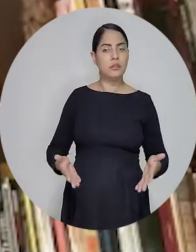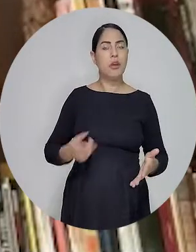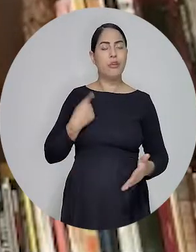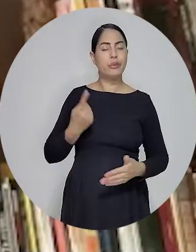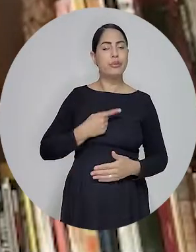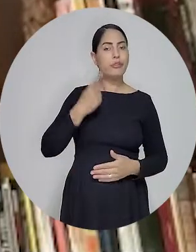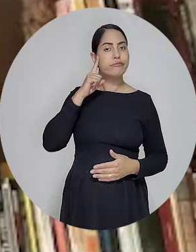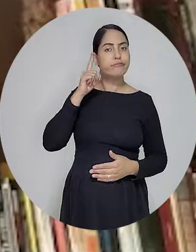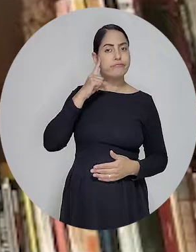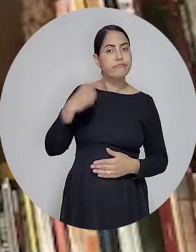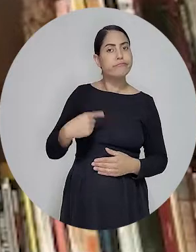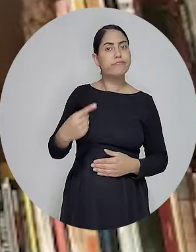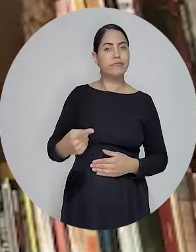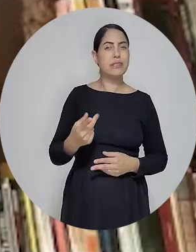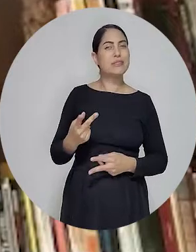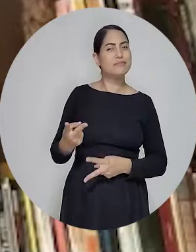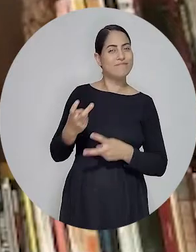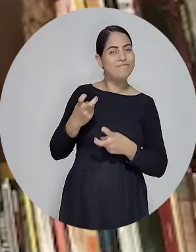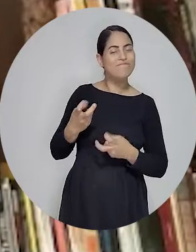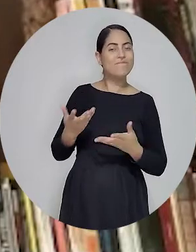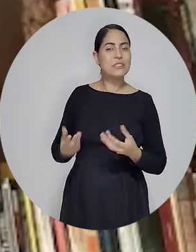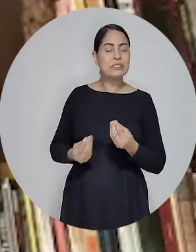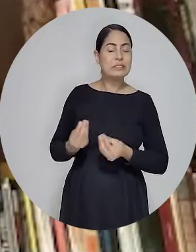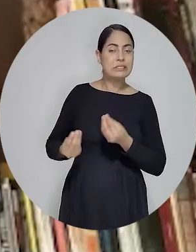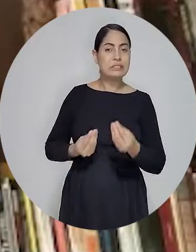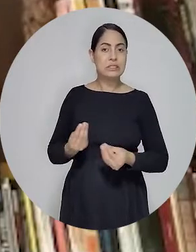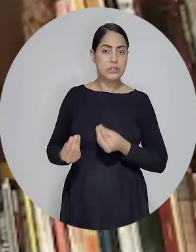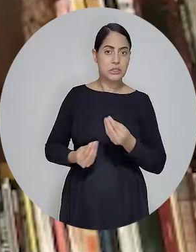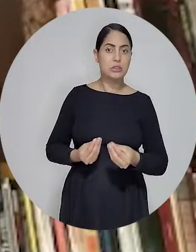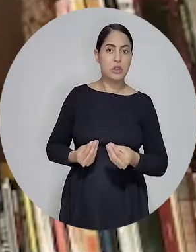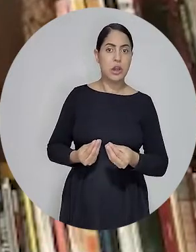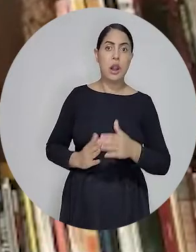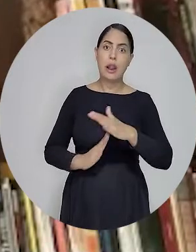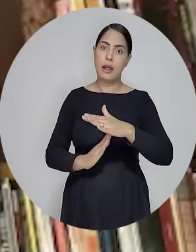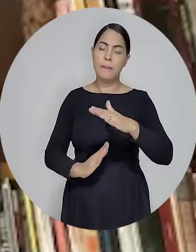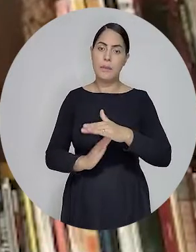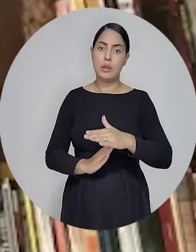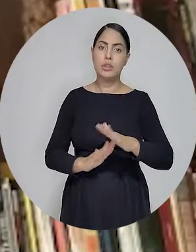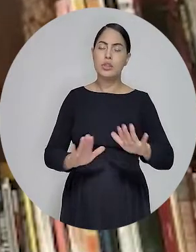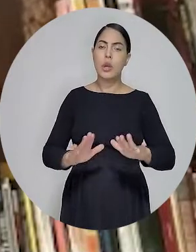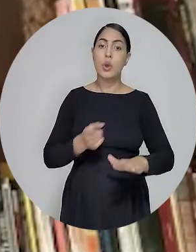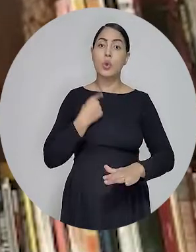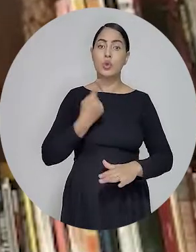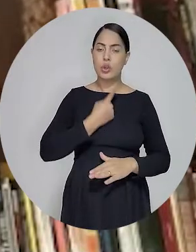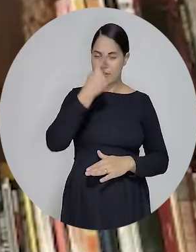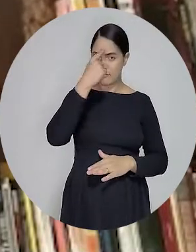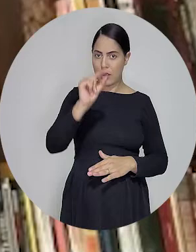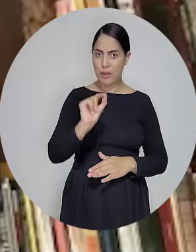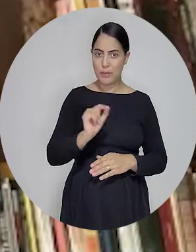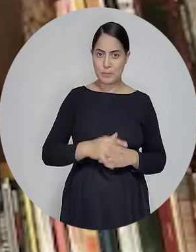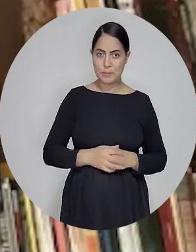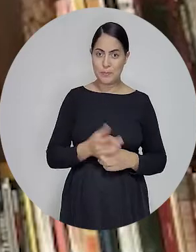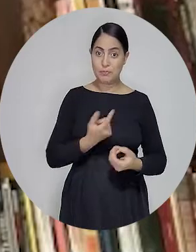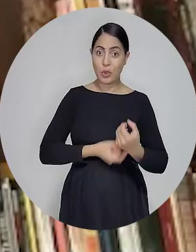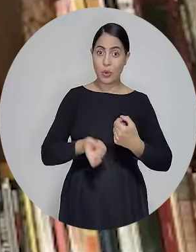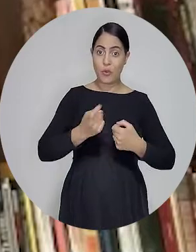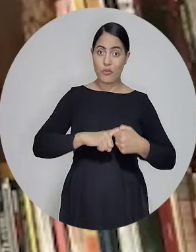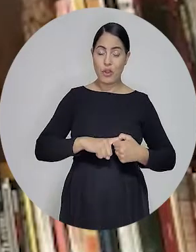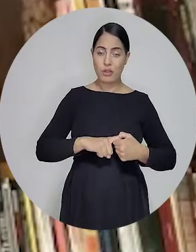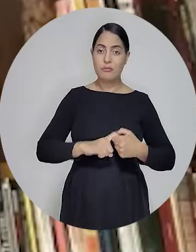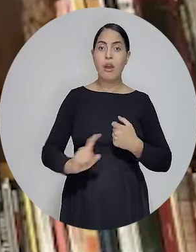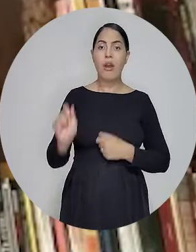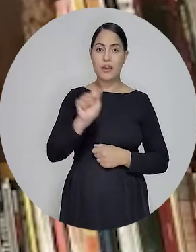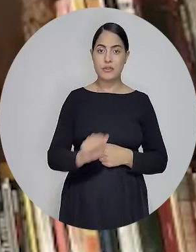dia do nosso país. Então, a nossa ideia é reativar um convênio com associações